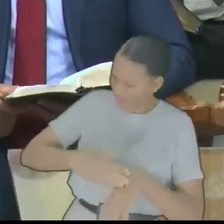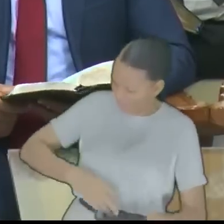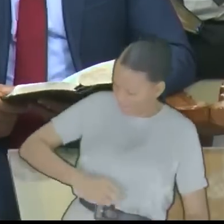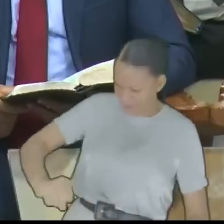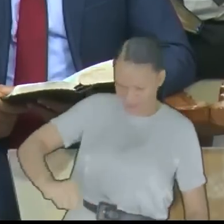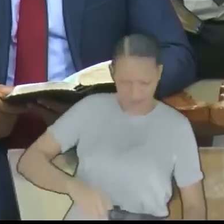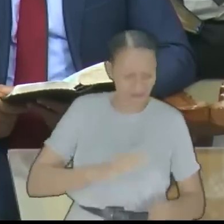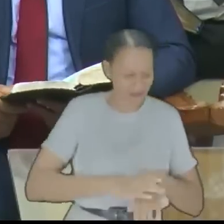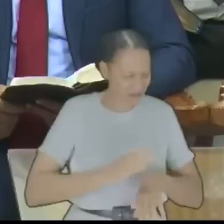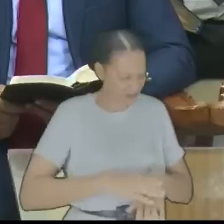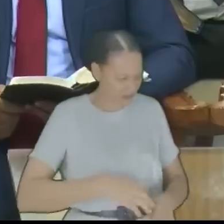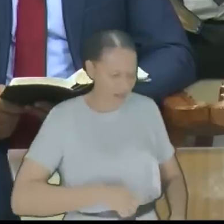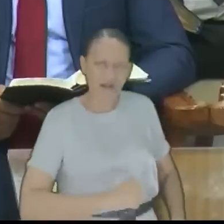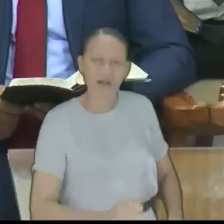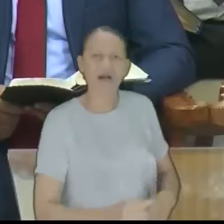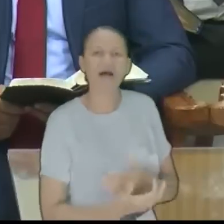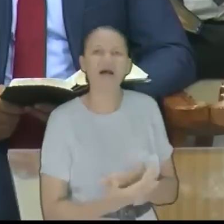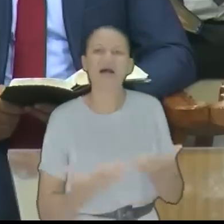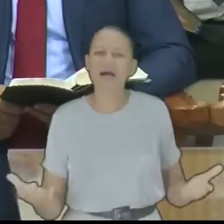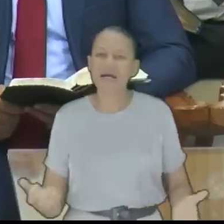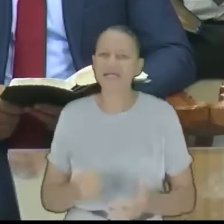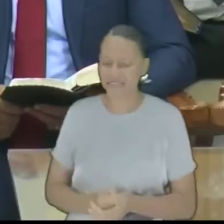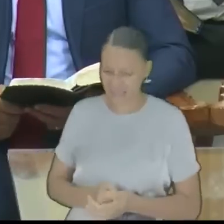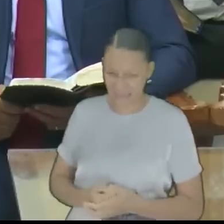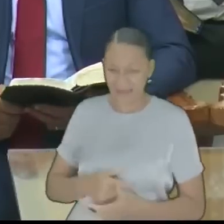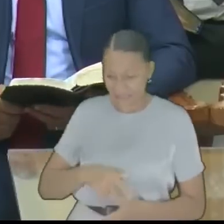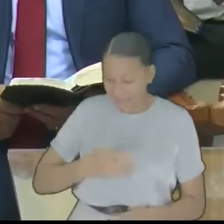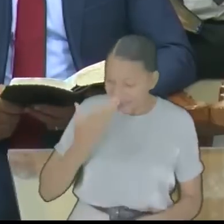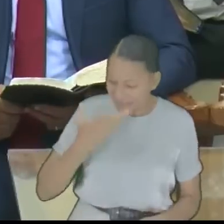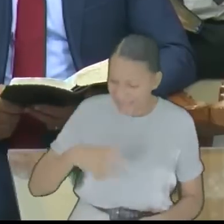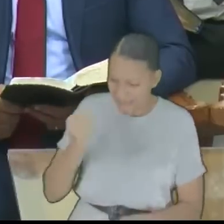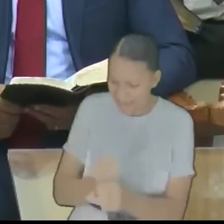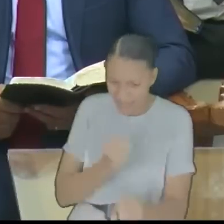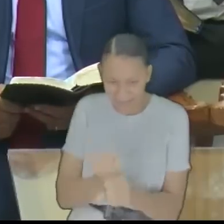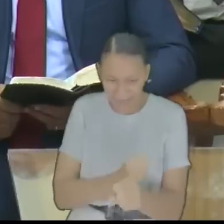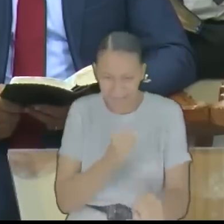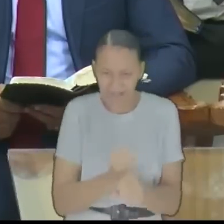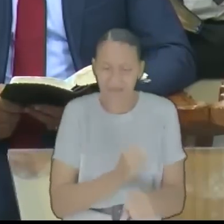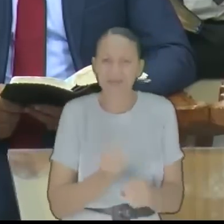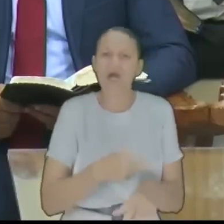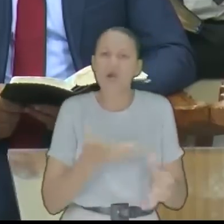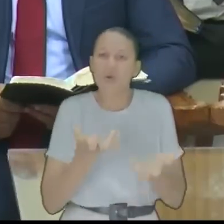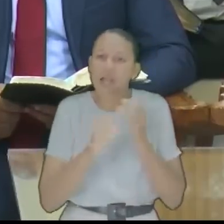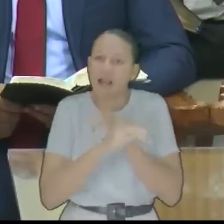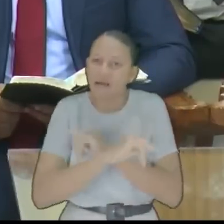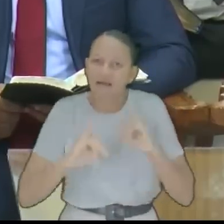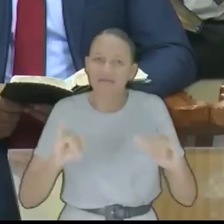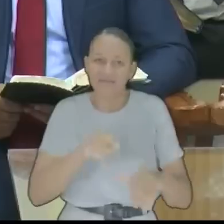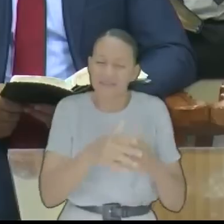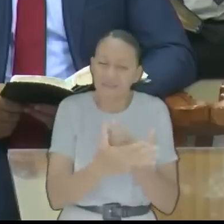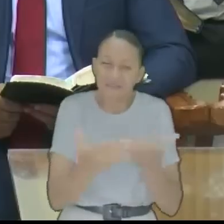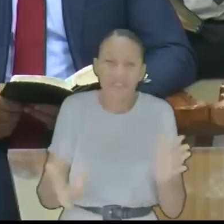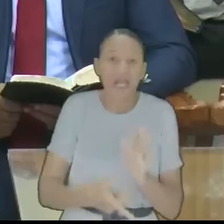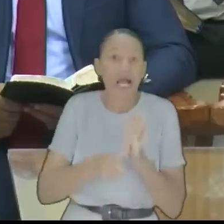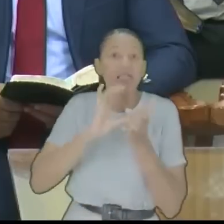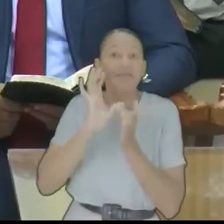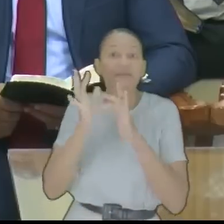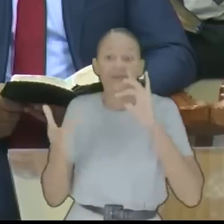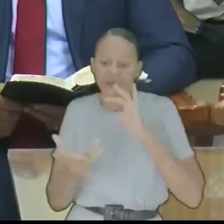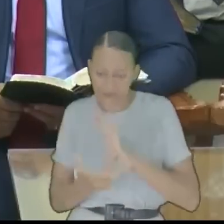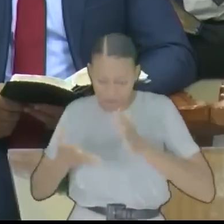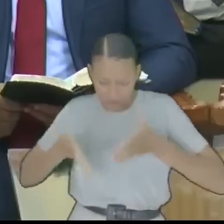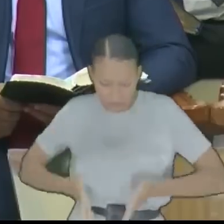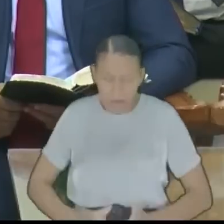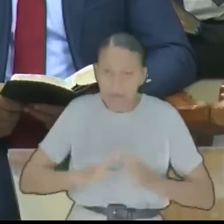era incentivado o infanticídio. Eu quero dizer aos irmãos, olhe para cá, antes de Jesus vir à